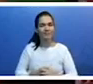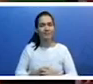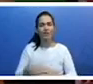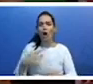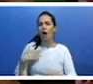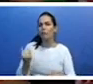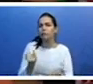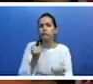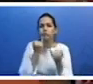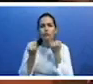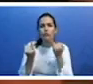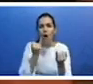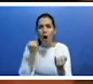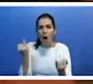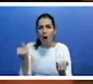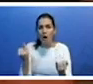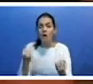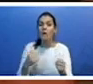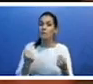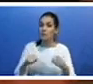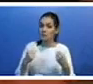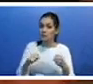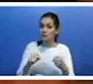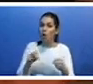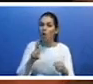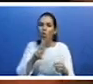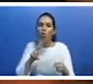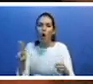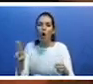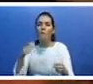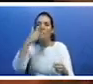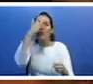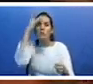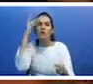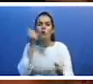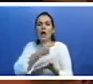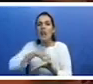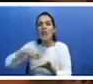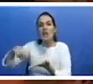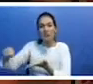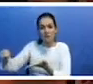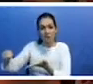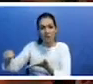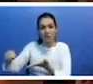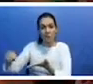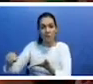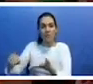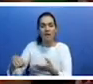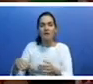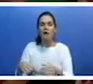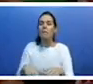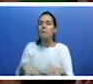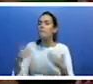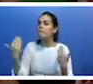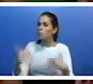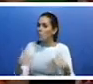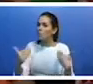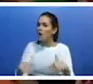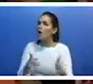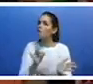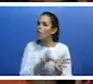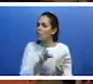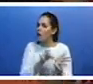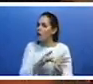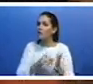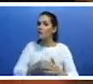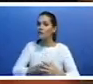informativo, nós temos que colocar a fonte, né? E você tem que depois apresentar dados. Olha, realmente isso é real,